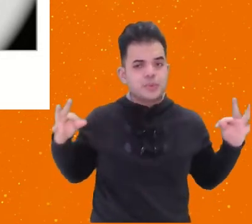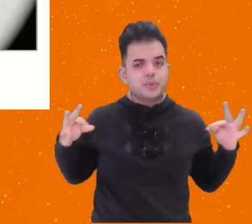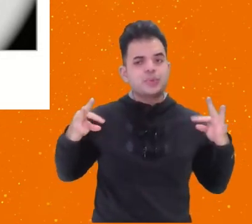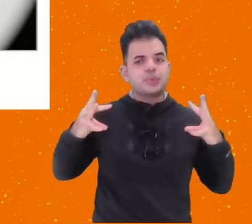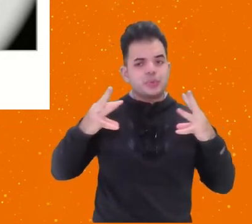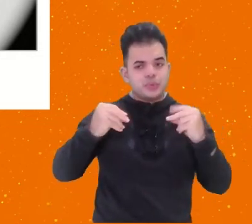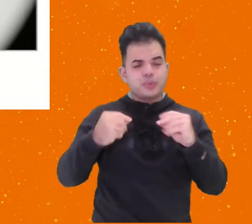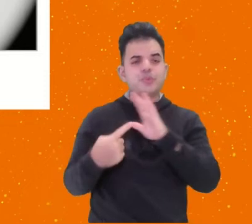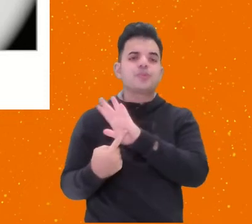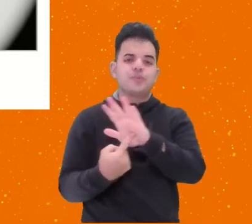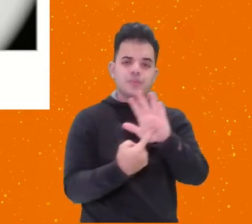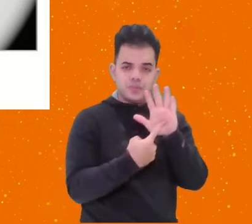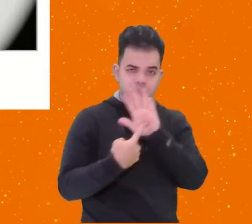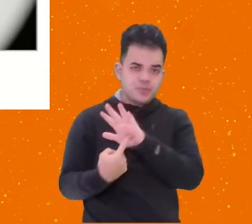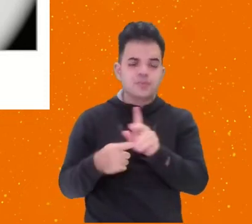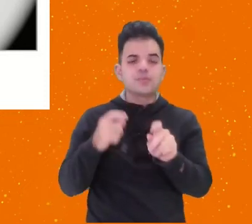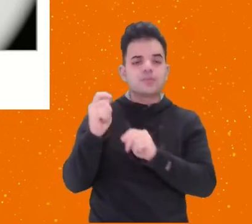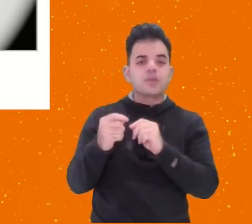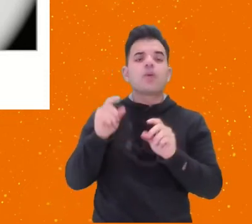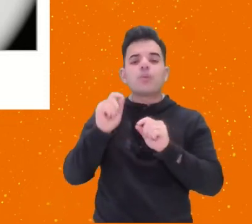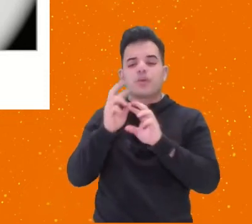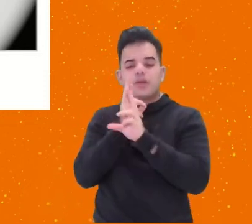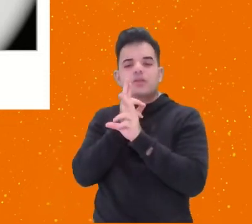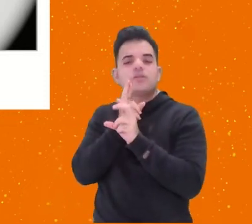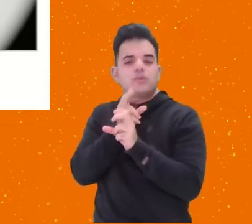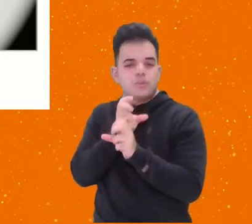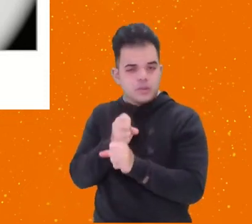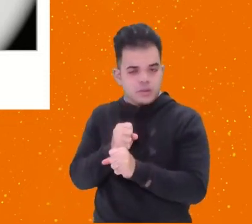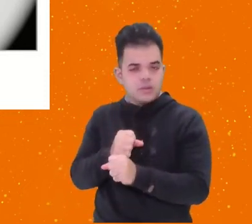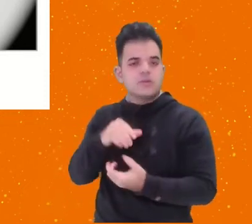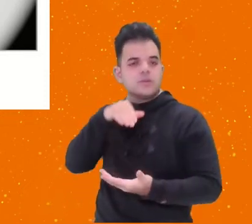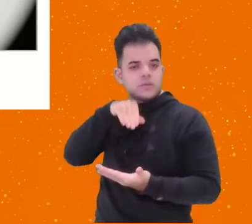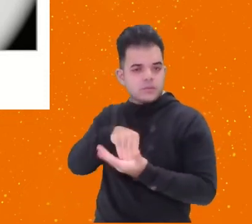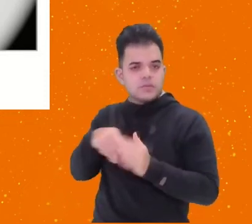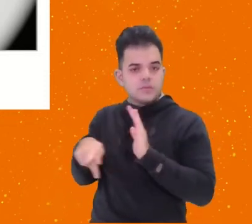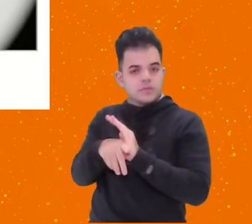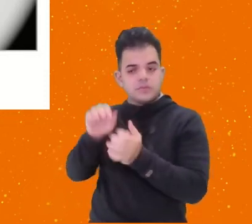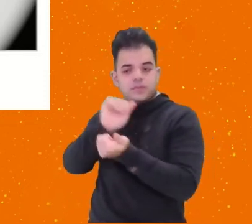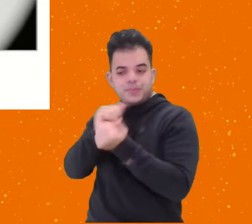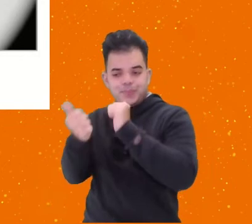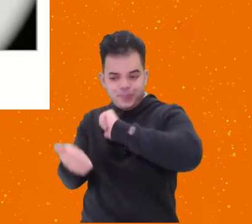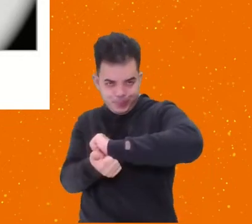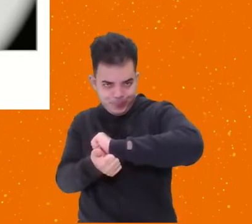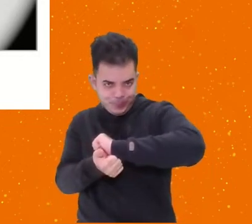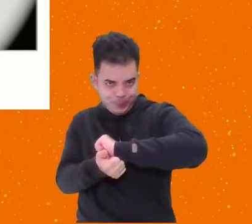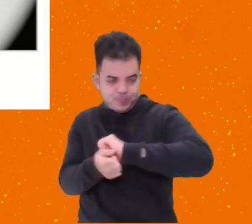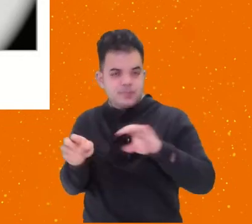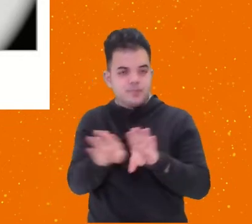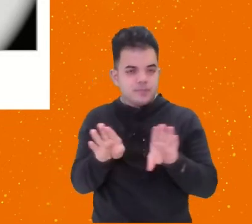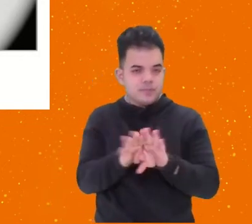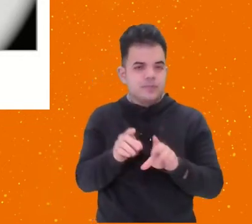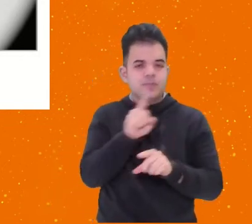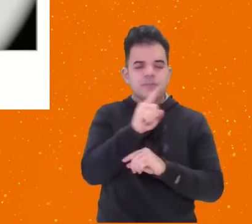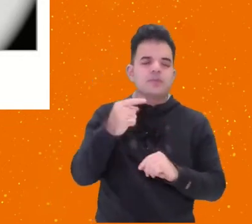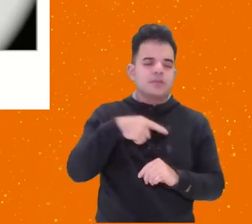todos, né? Mostrando qual é o resultado, por exemplo, de um adaptador, você colocando, por exemplo, testei numa